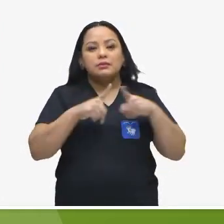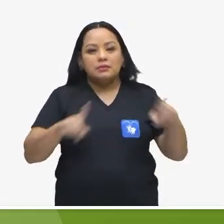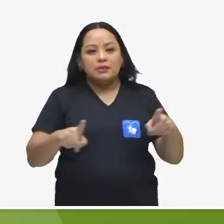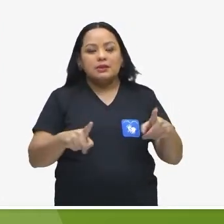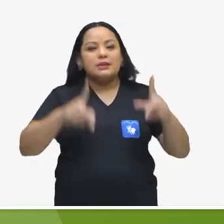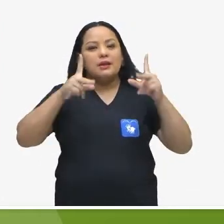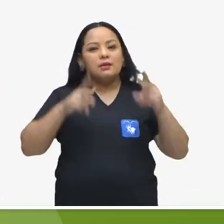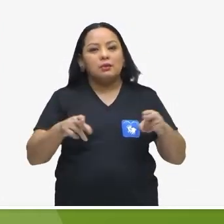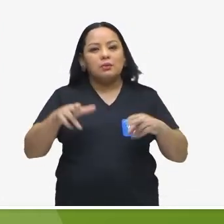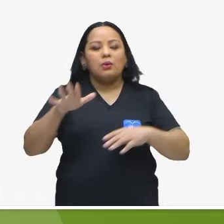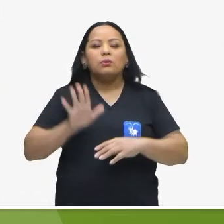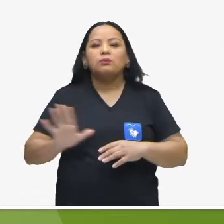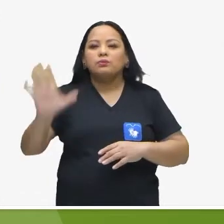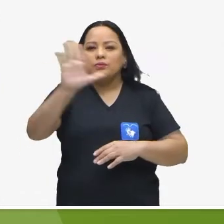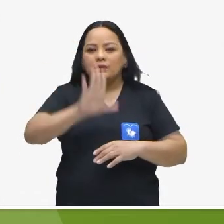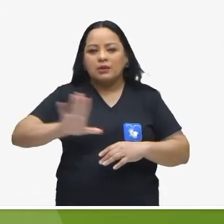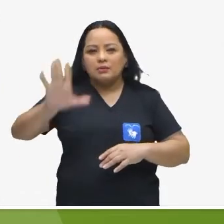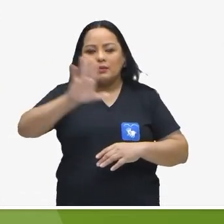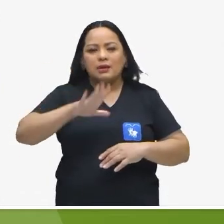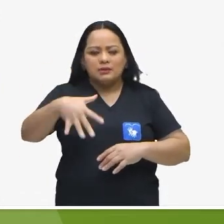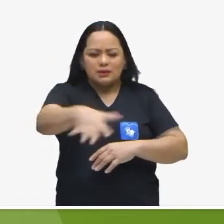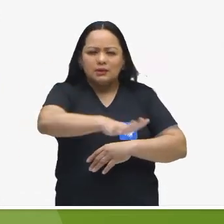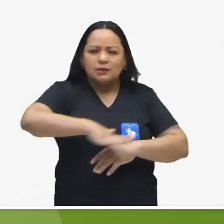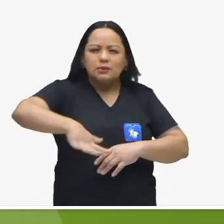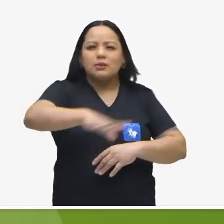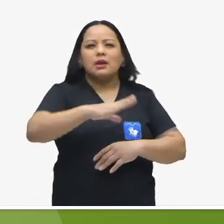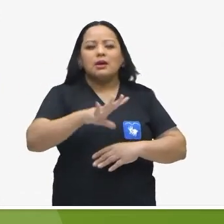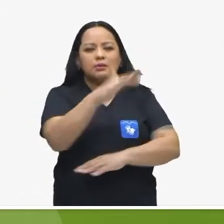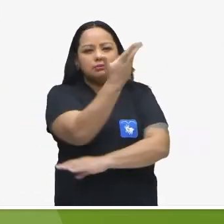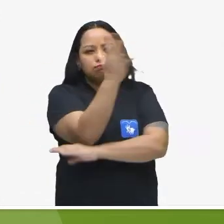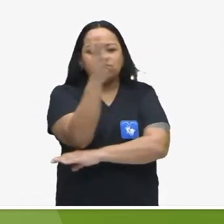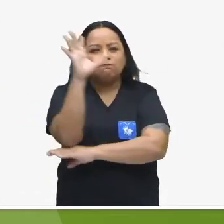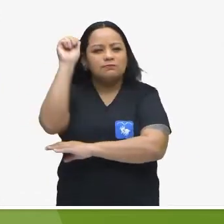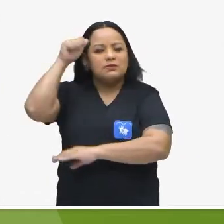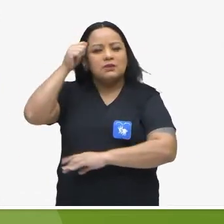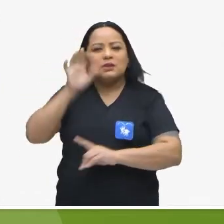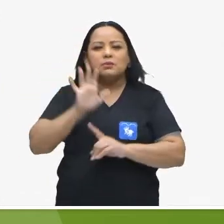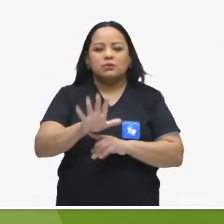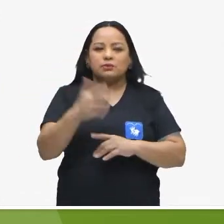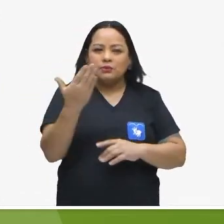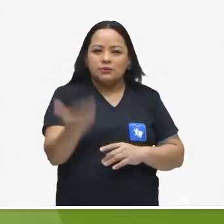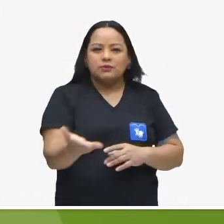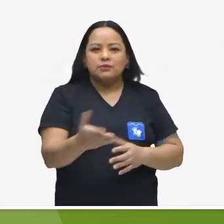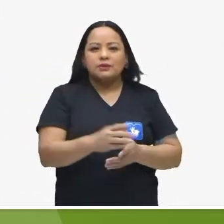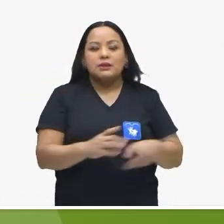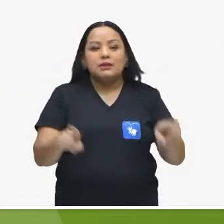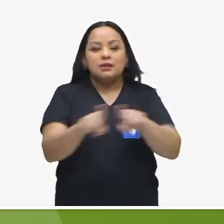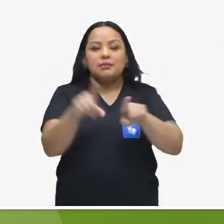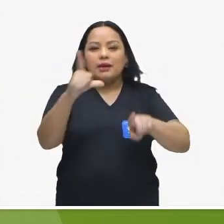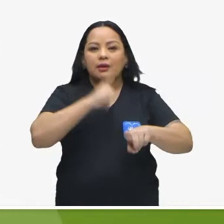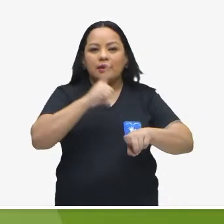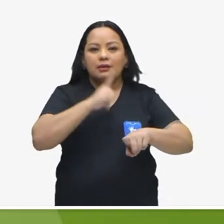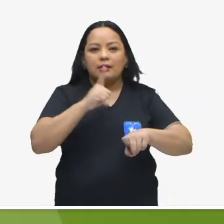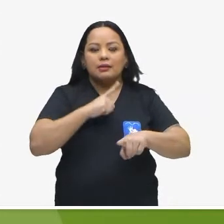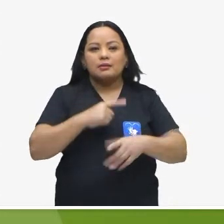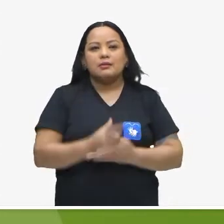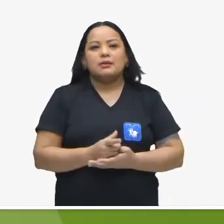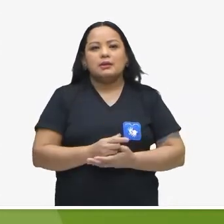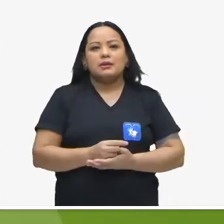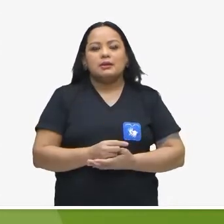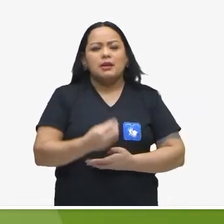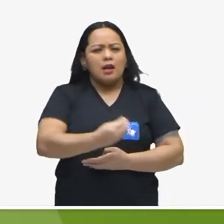mesma imagem lá, daquele cenário da savana africana que eu mostrei para vocês, nós temos também fatores